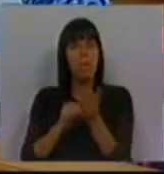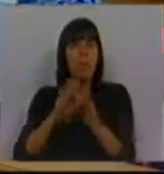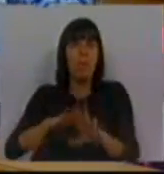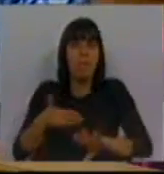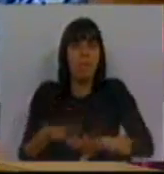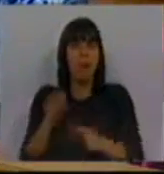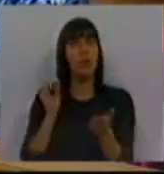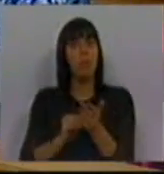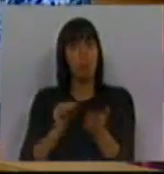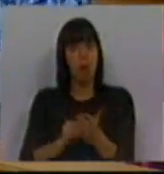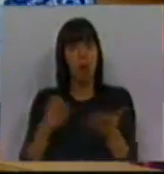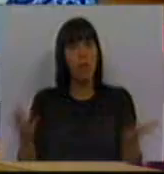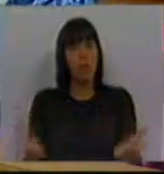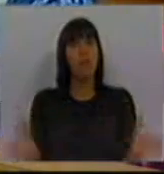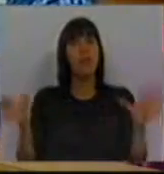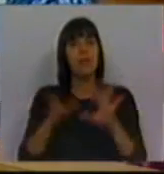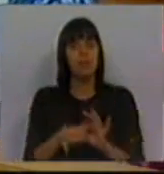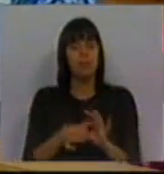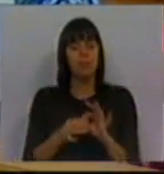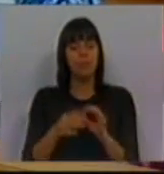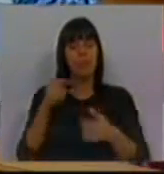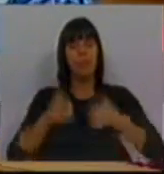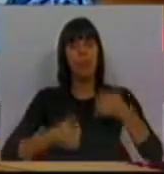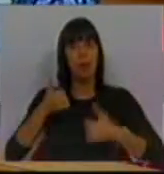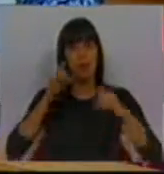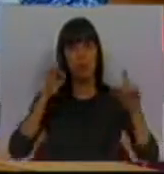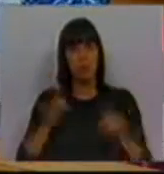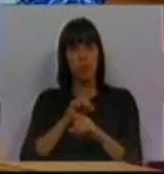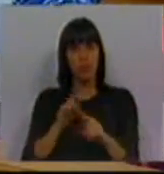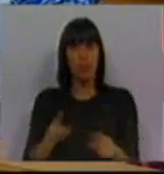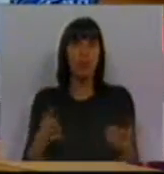mais pobres. Relativamente ao concurso de professores,